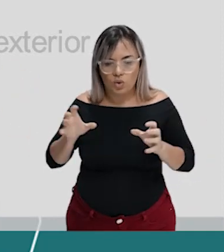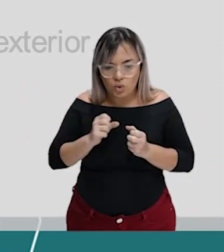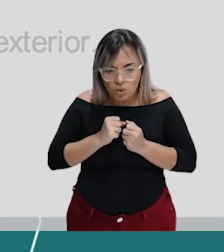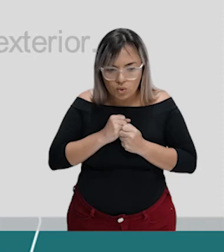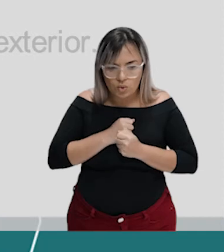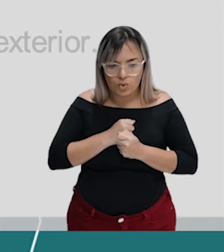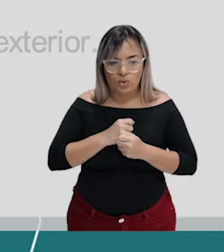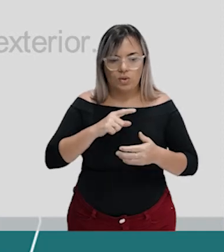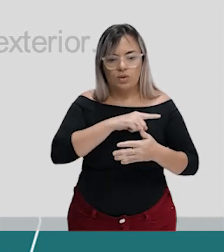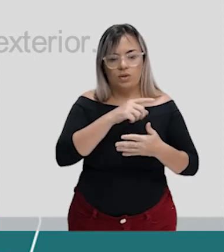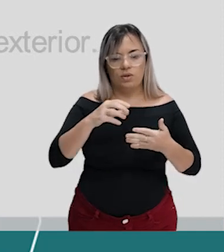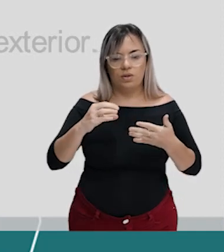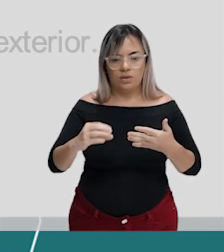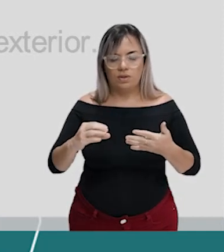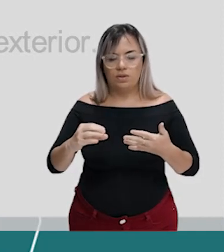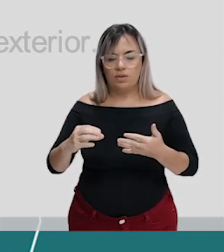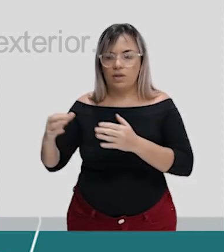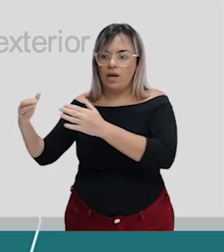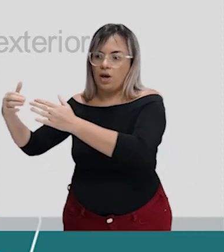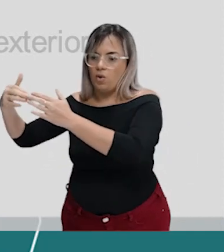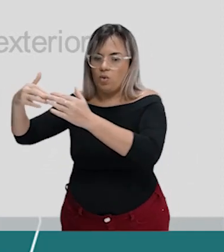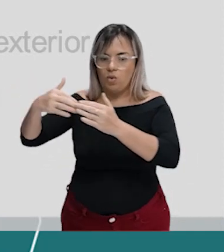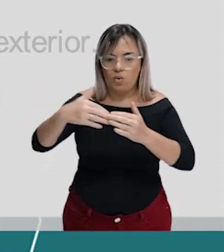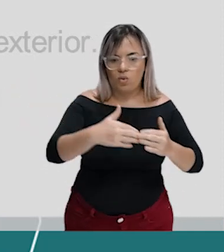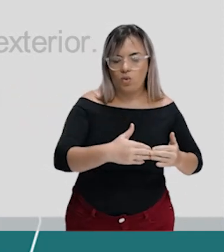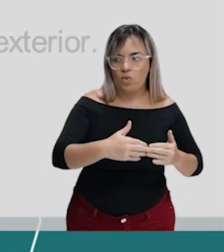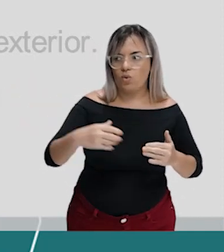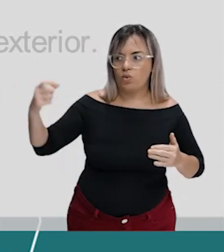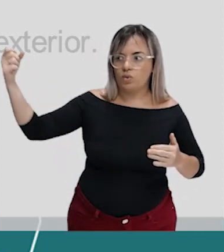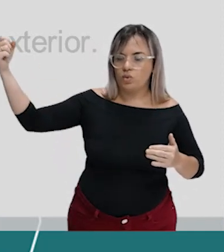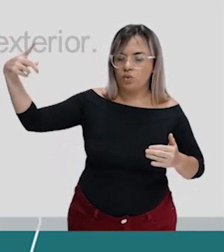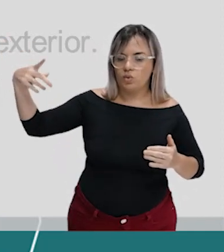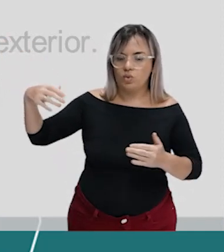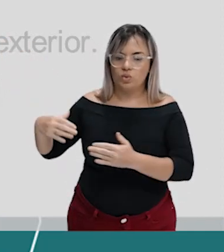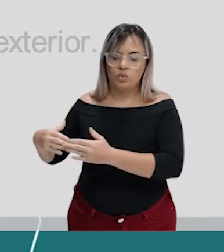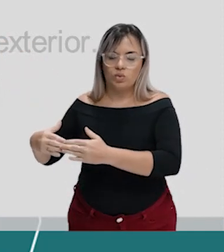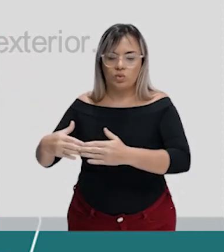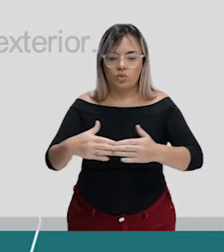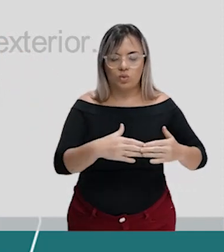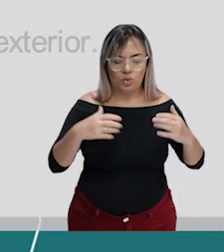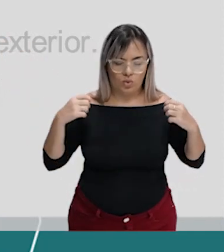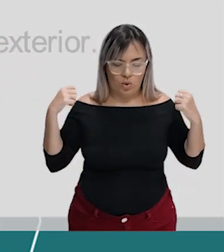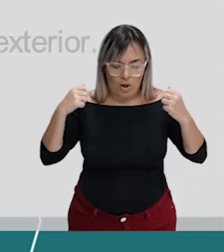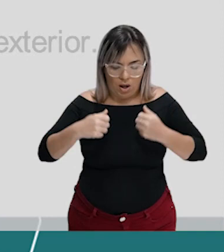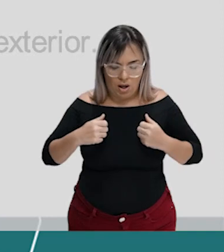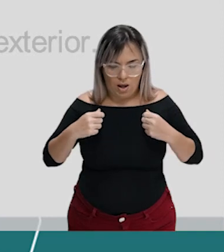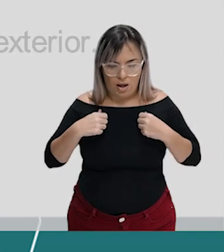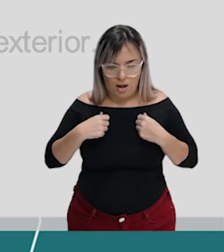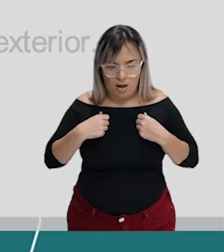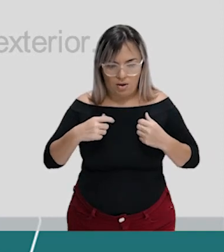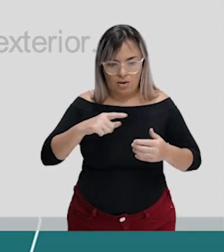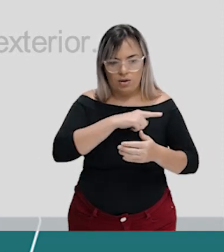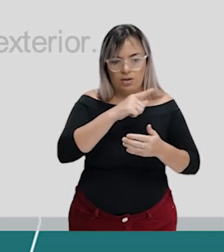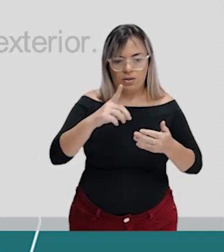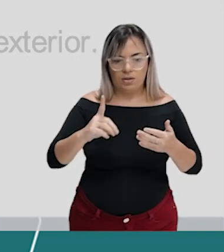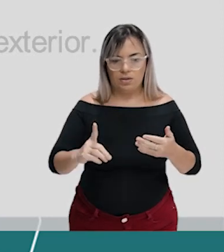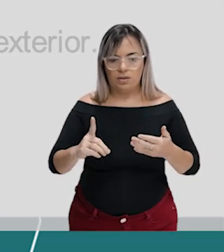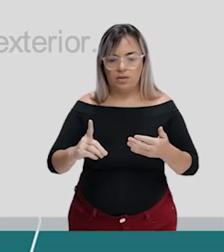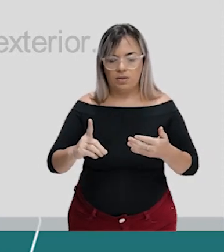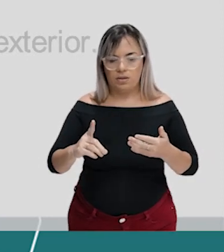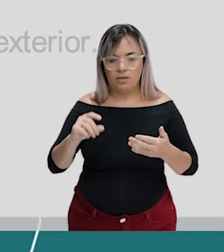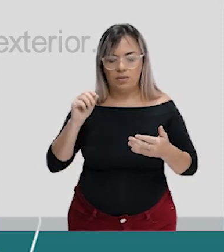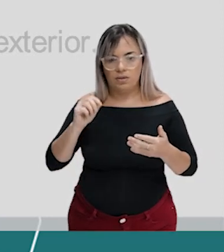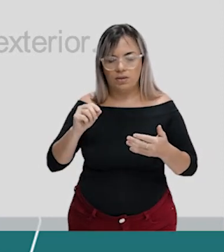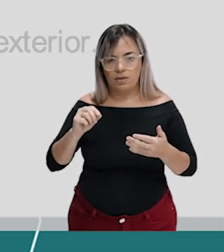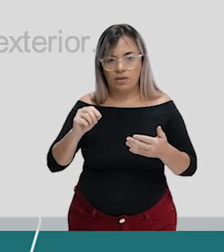D, impedir que o calor do corpo se propague para o meio exterior, e letra E, nenhuma das alternativas